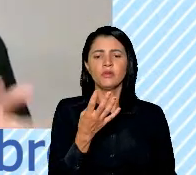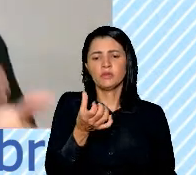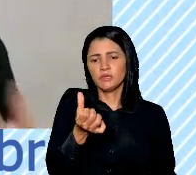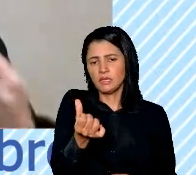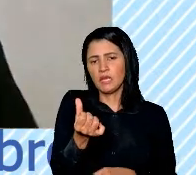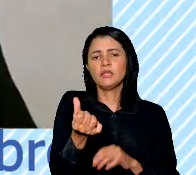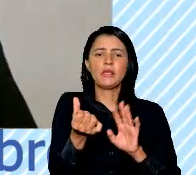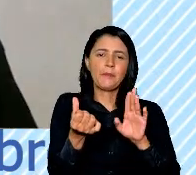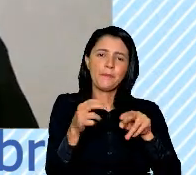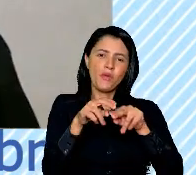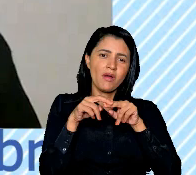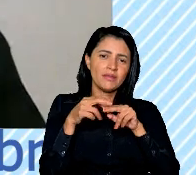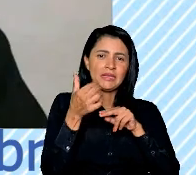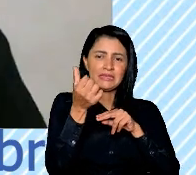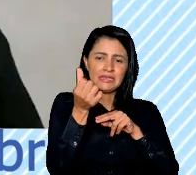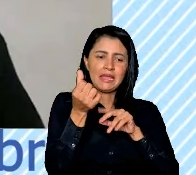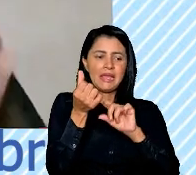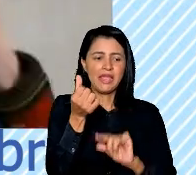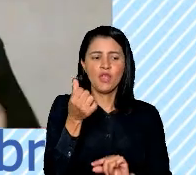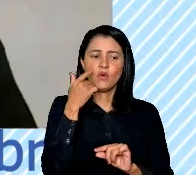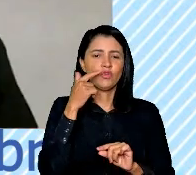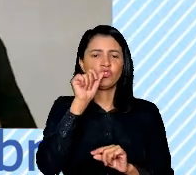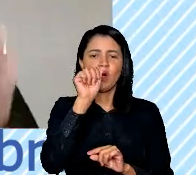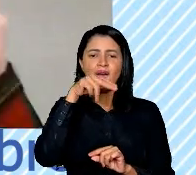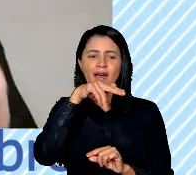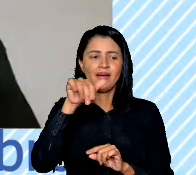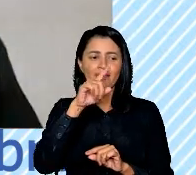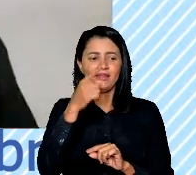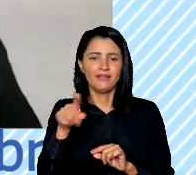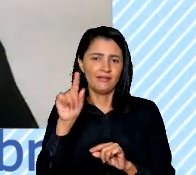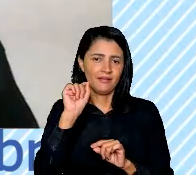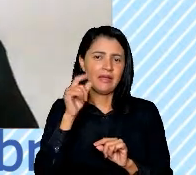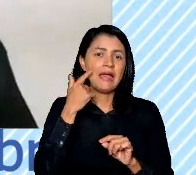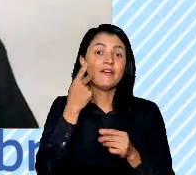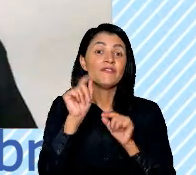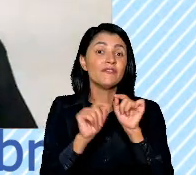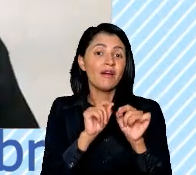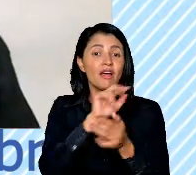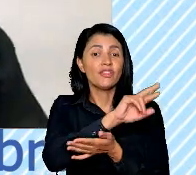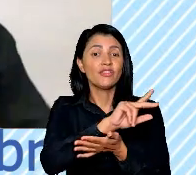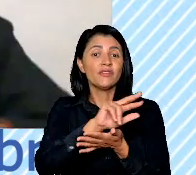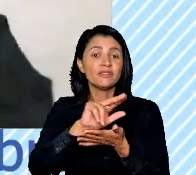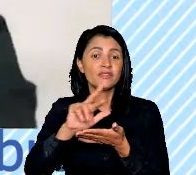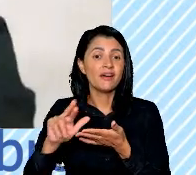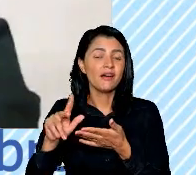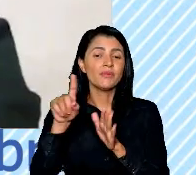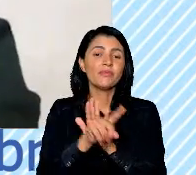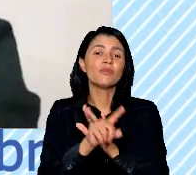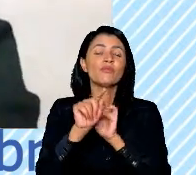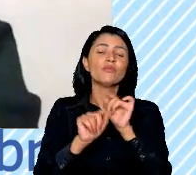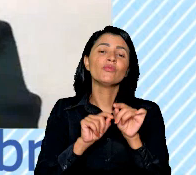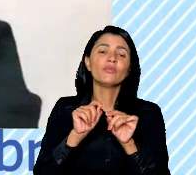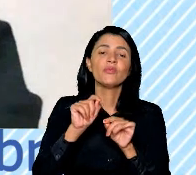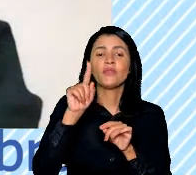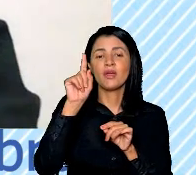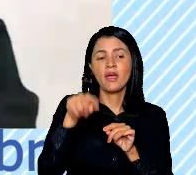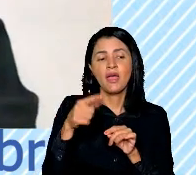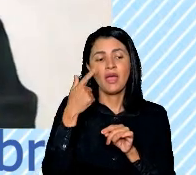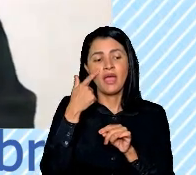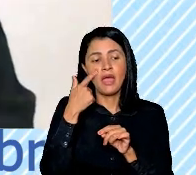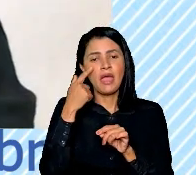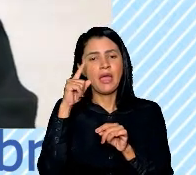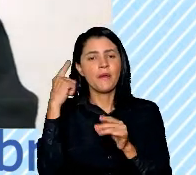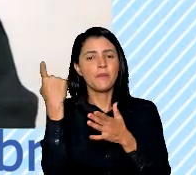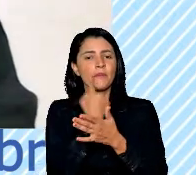eu não sou anã tecnicamente. Isso para falar da questão da diversidade. A pergunta, se eu salvo engano, foi